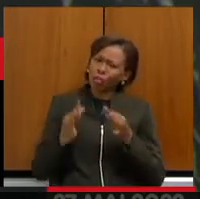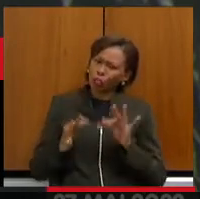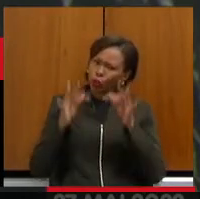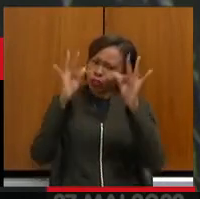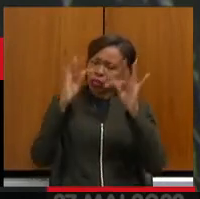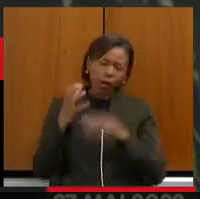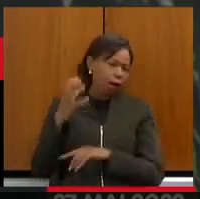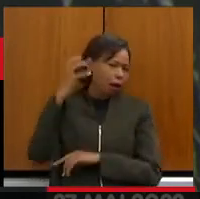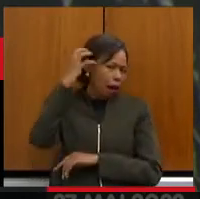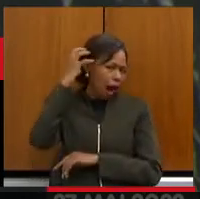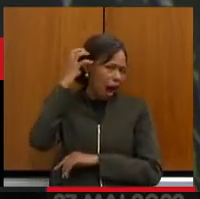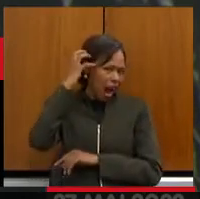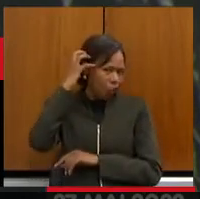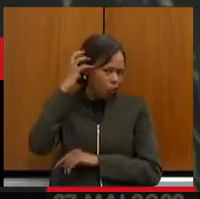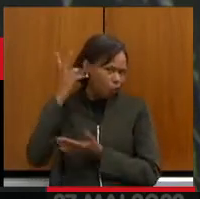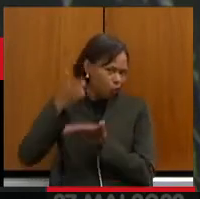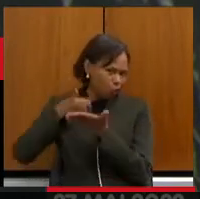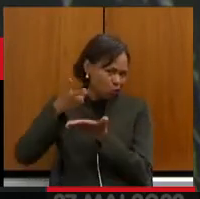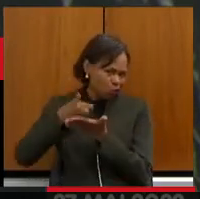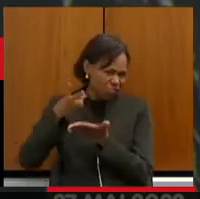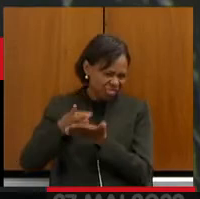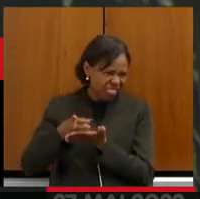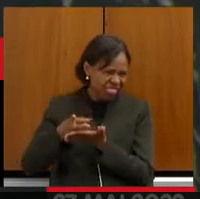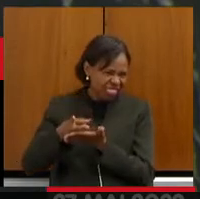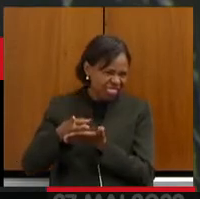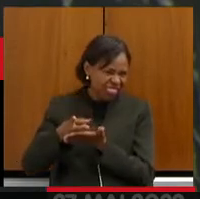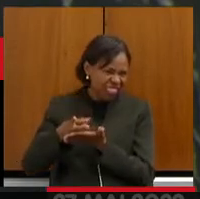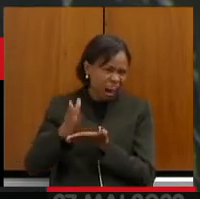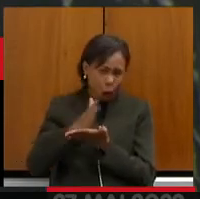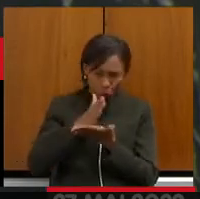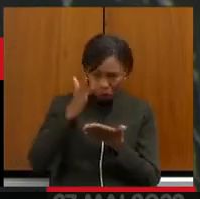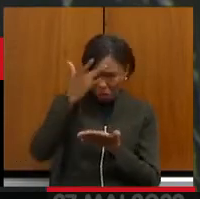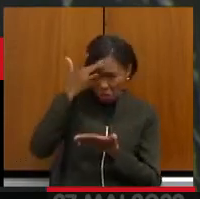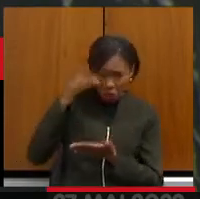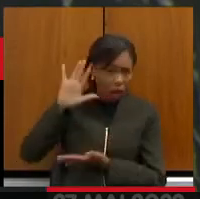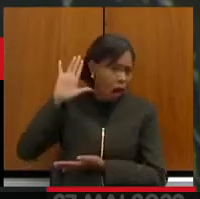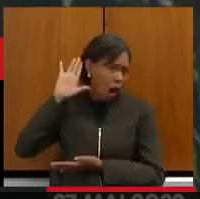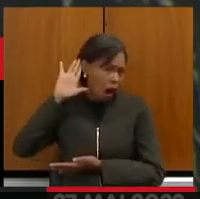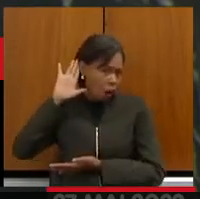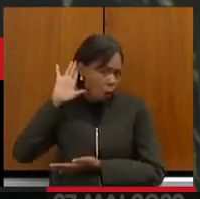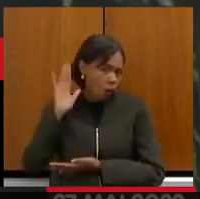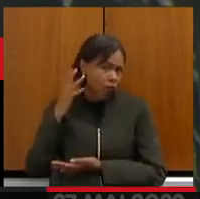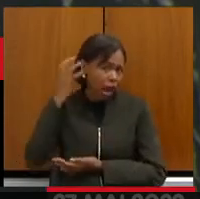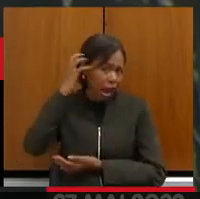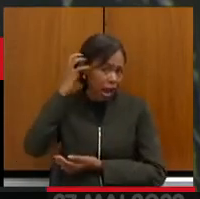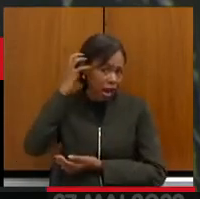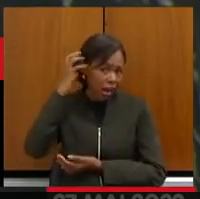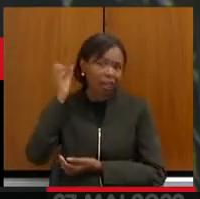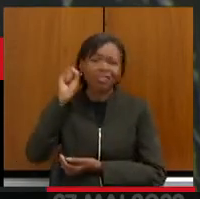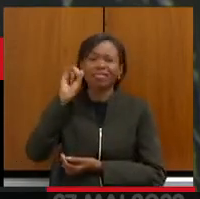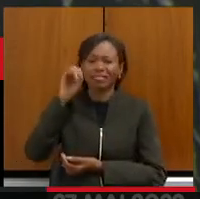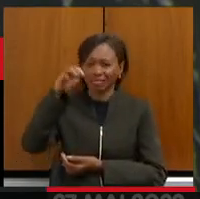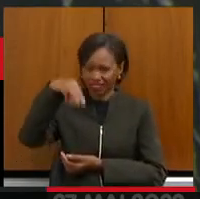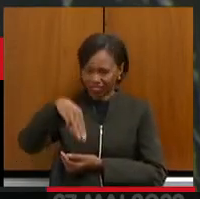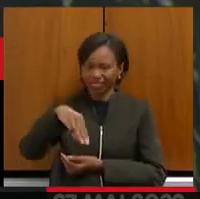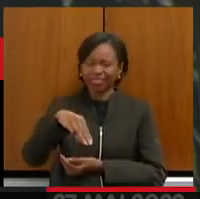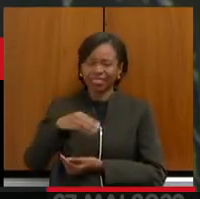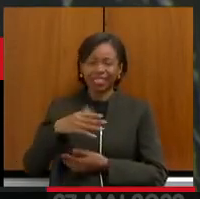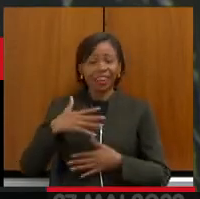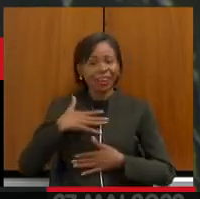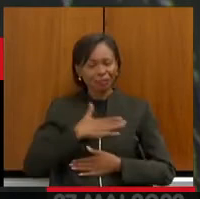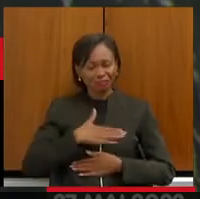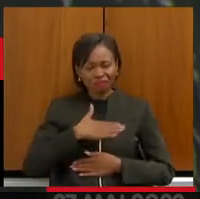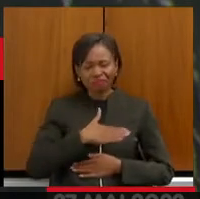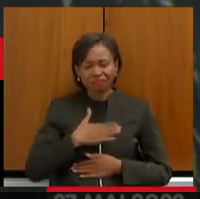rádio ainda existe tem pessoas que escutam rádio sim e essa nossa alegria de saber que